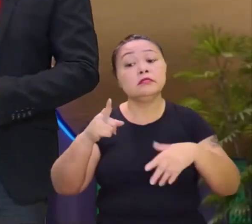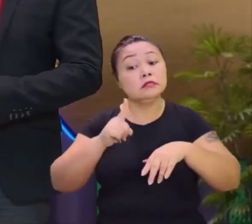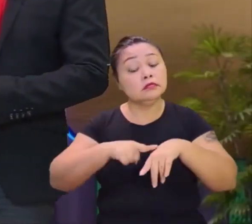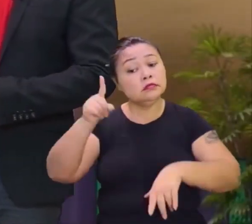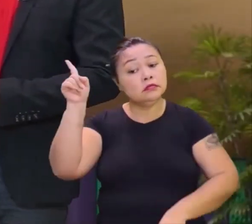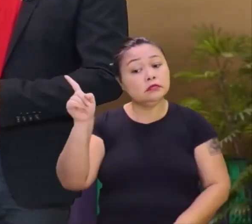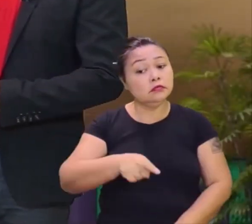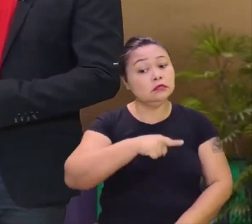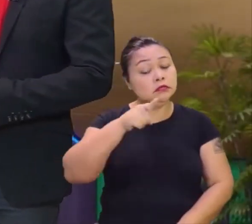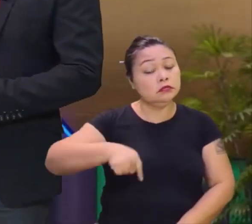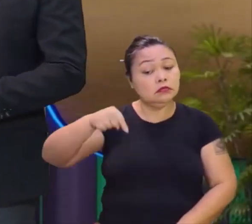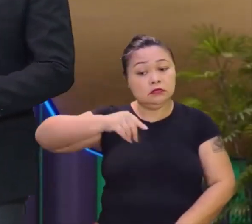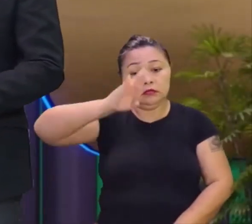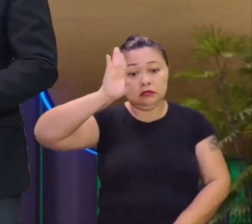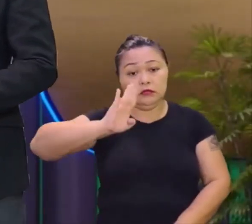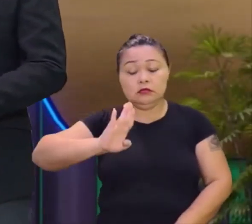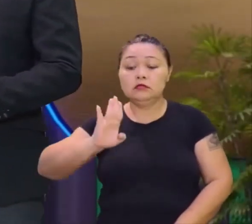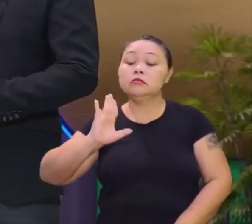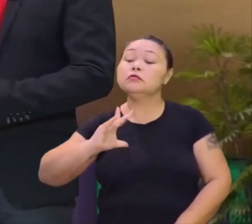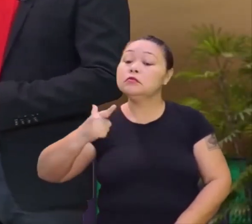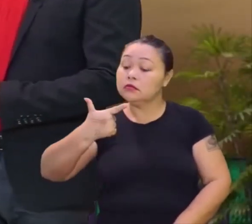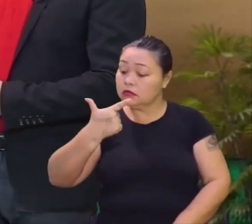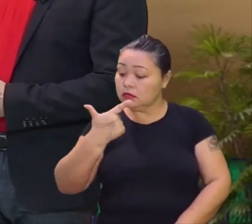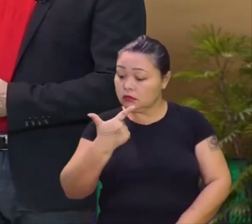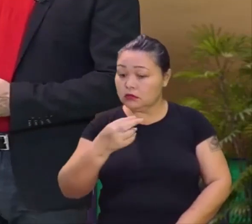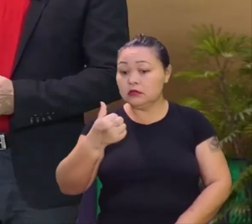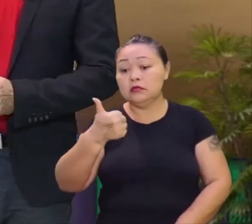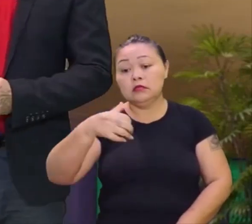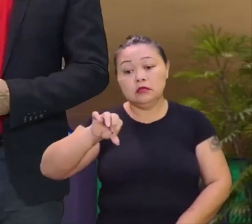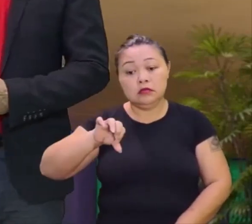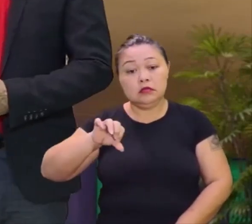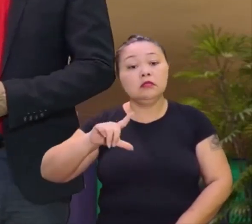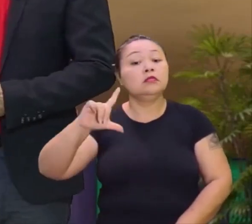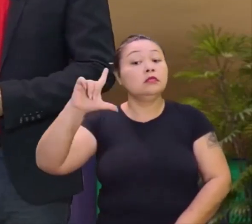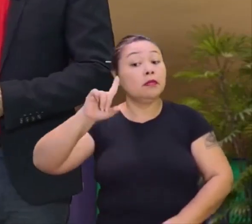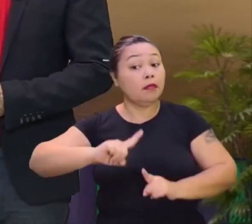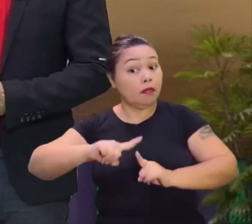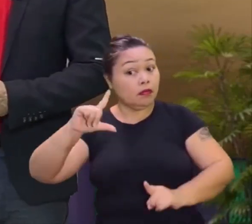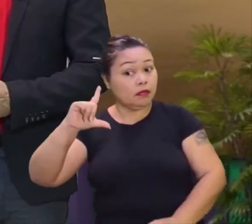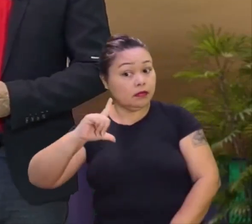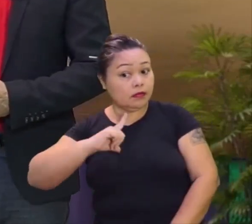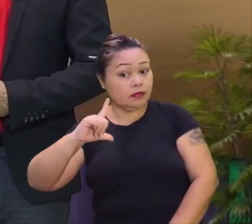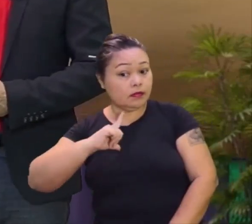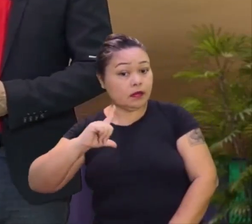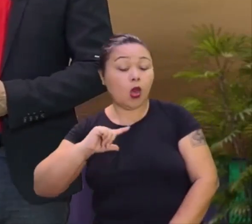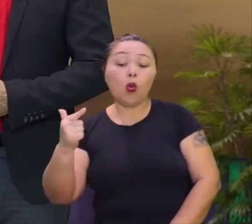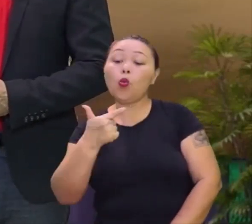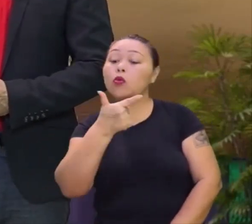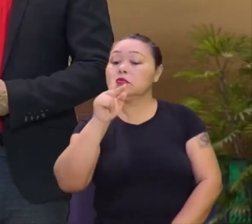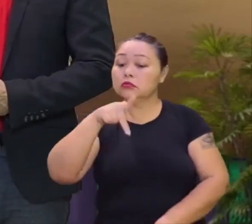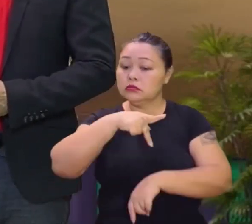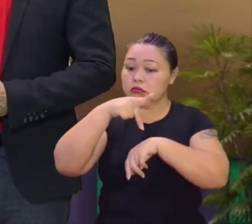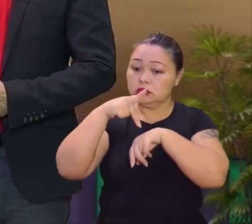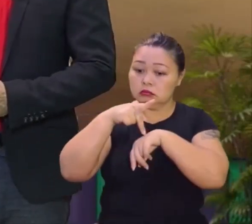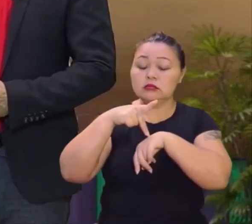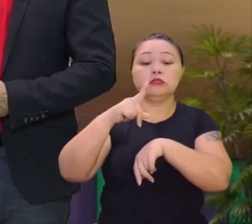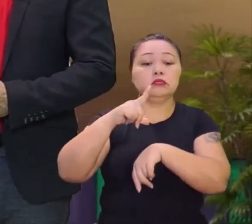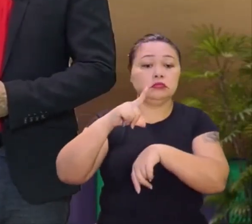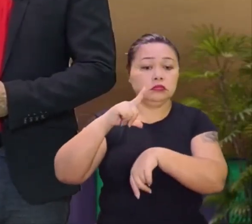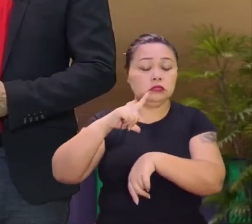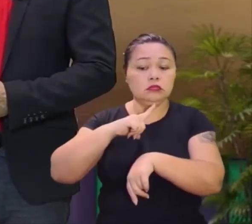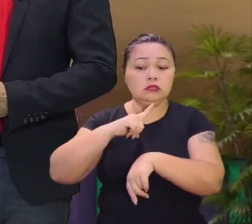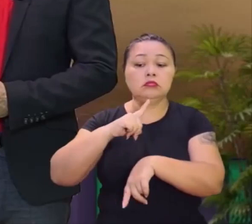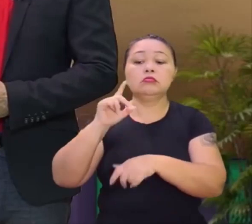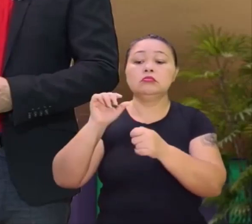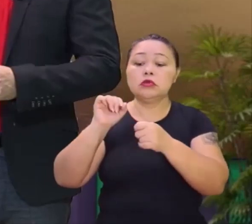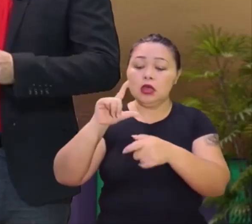está suspenso no Brasil desde 2019. Mas existem outros países, em outros locais,